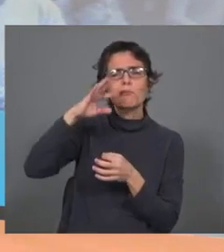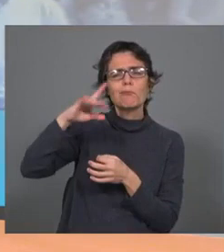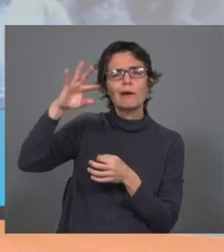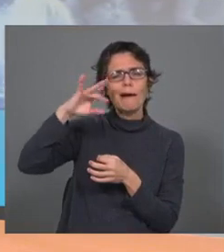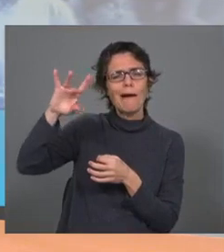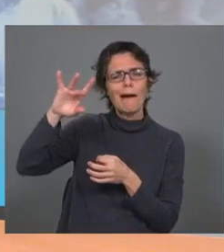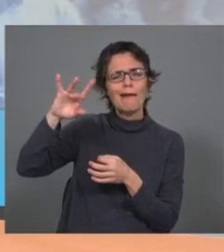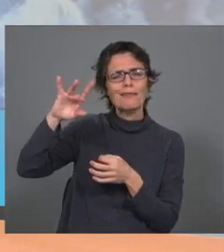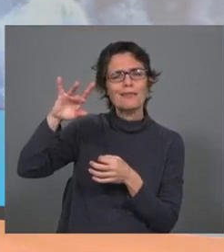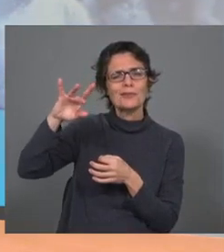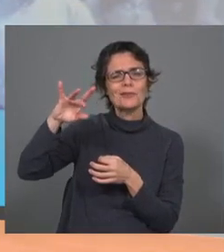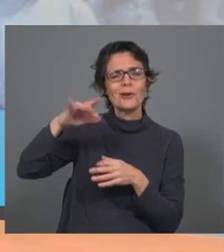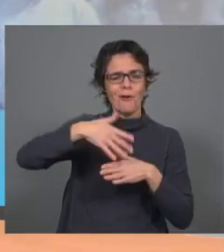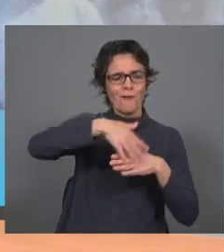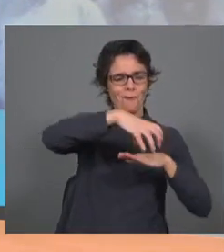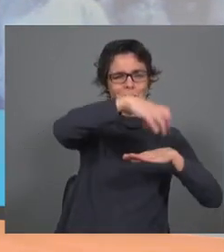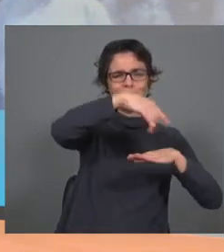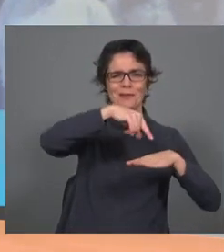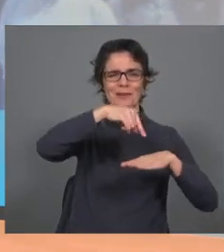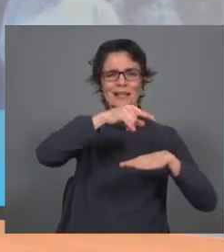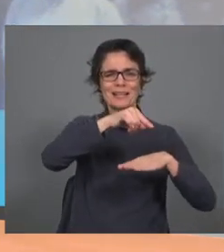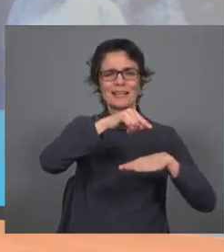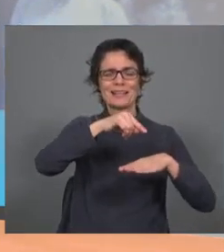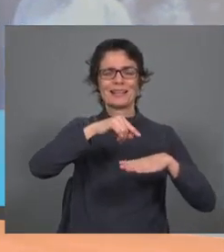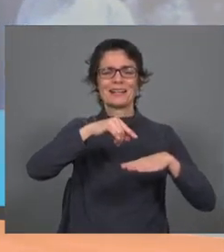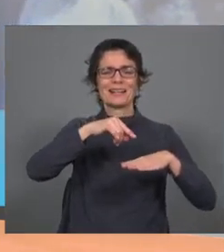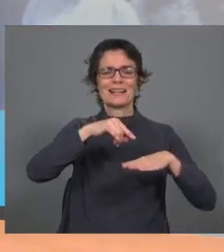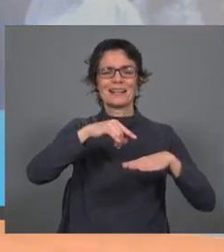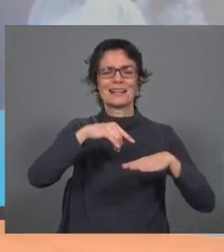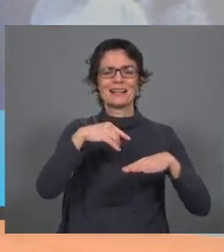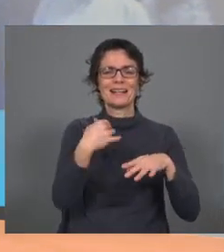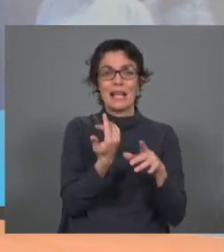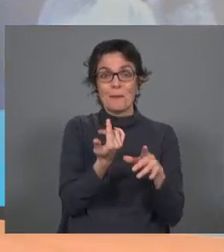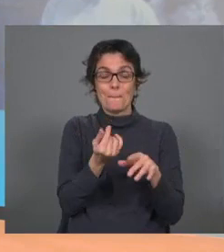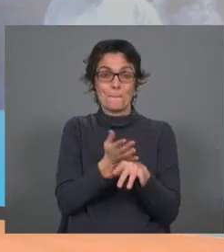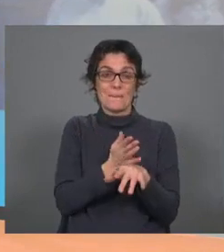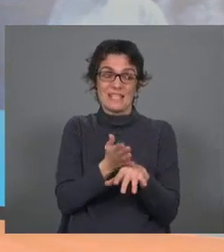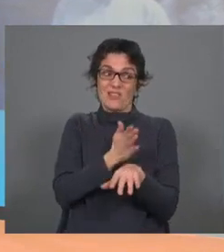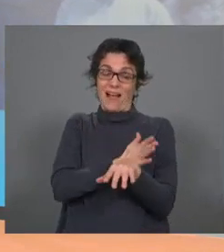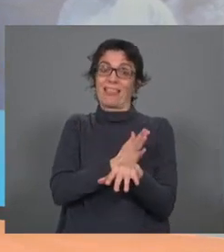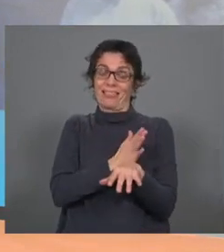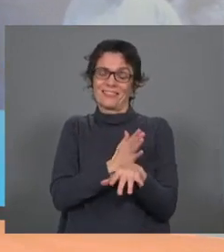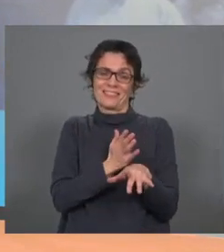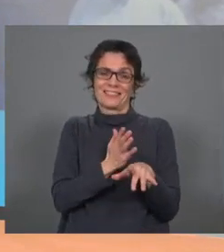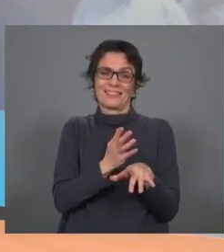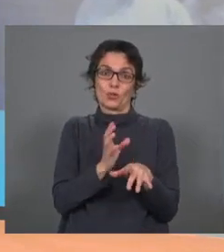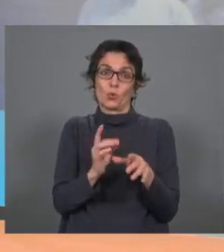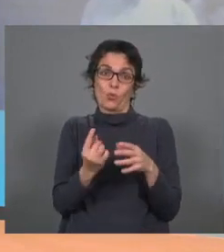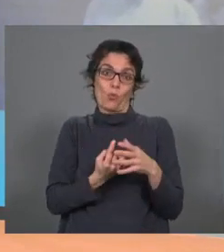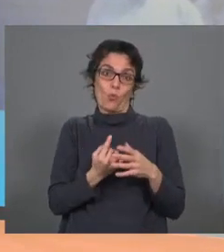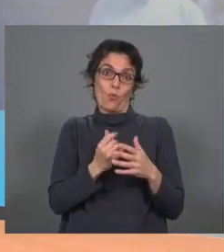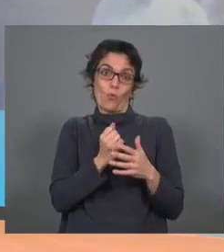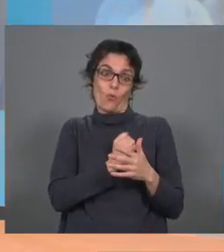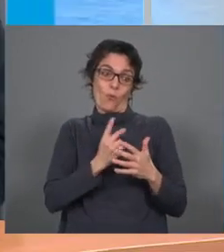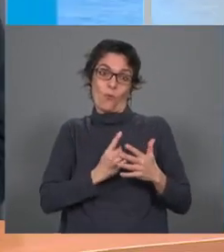estas unidades hospitalares dos Irmãos de São João de Deus e das Irmãs, isto um bocadinho antes do confinamento obrigatório, não é? Mas a